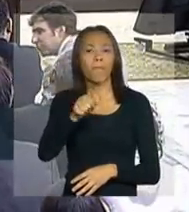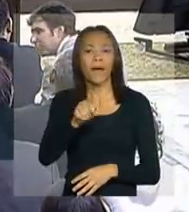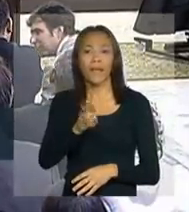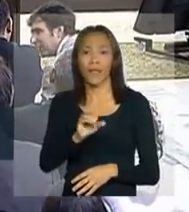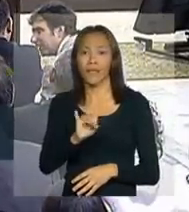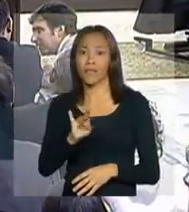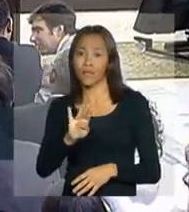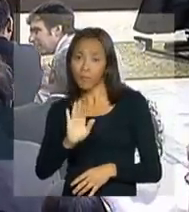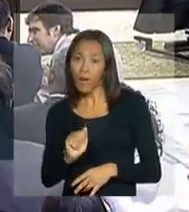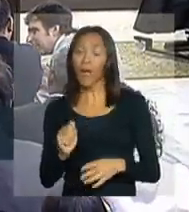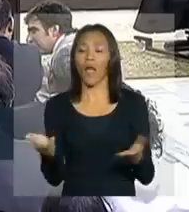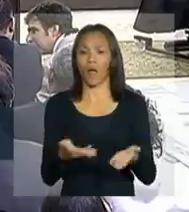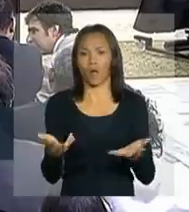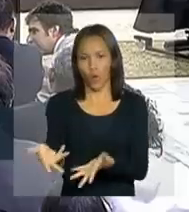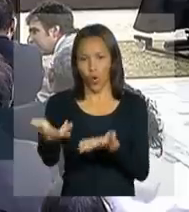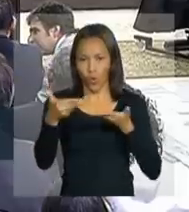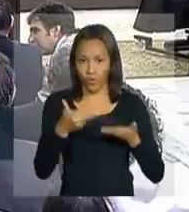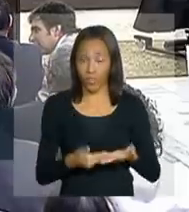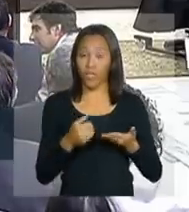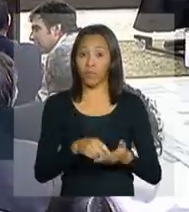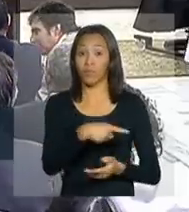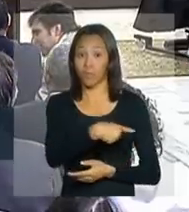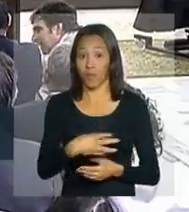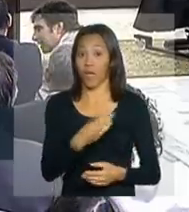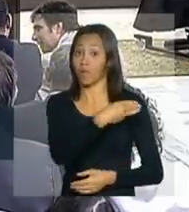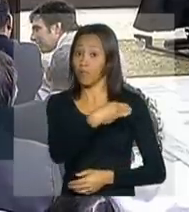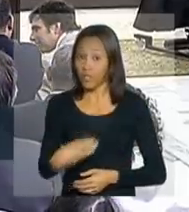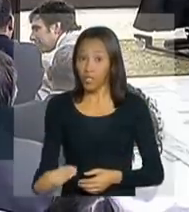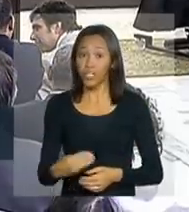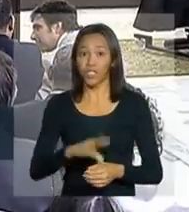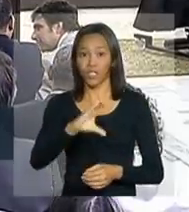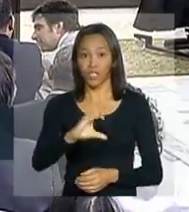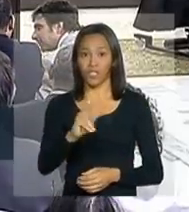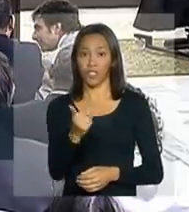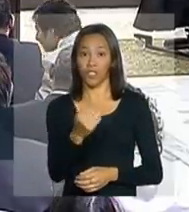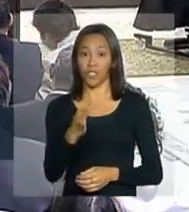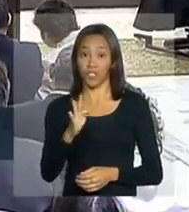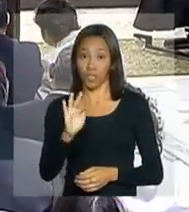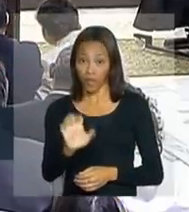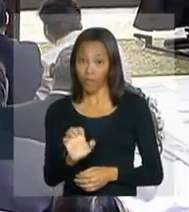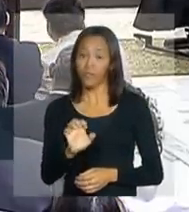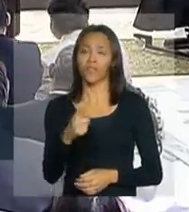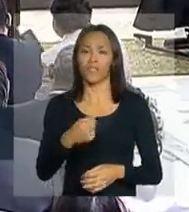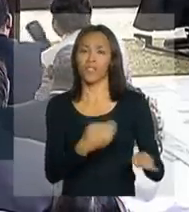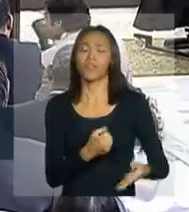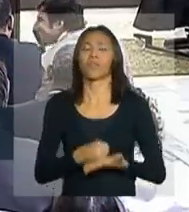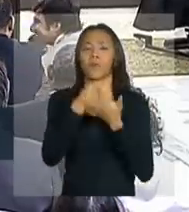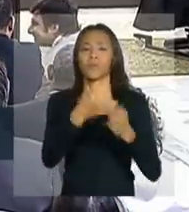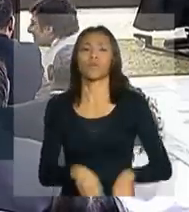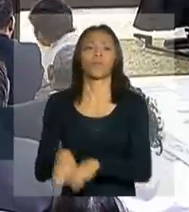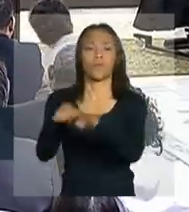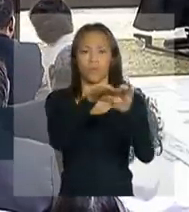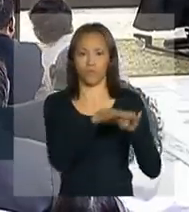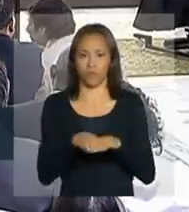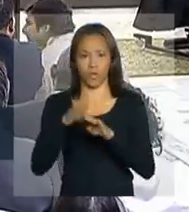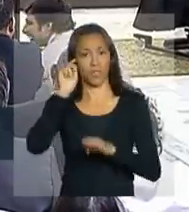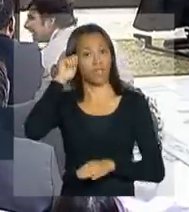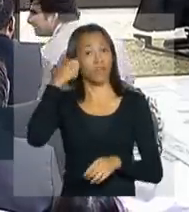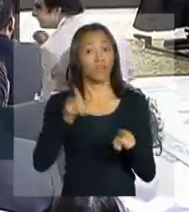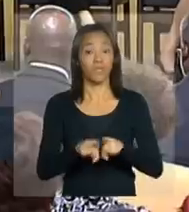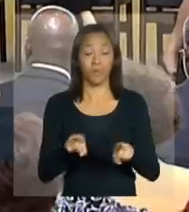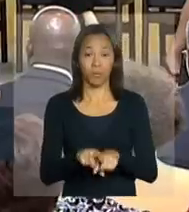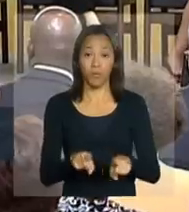bola convidamos a ministra chefe da secretaria de políticas e promoção da Igualdade racial Luisa bairros e o